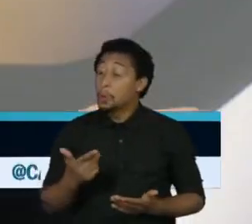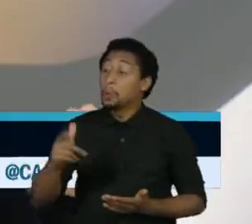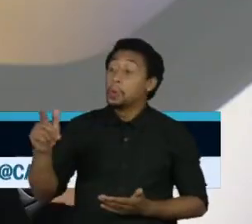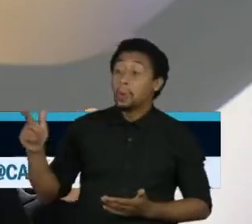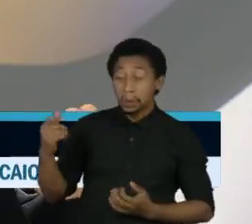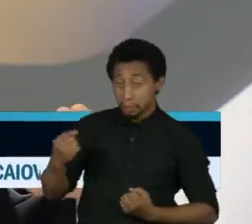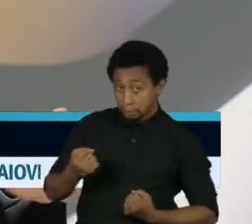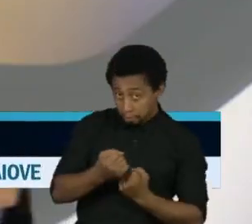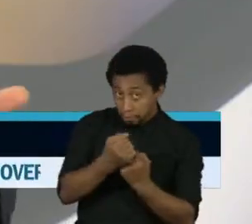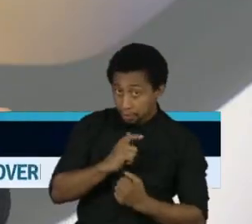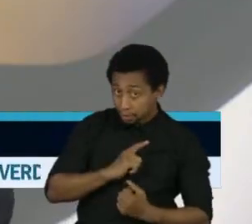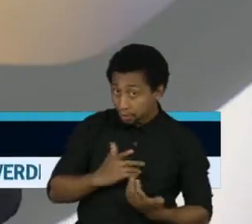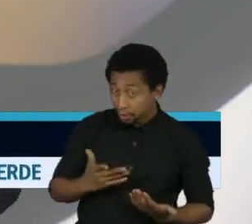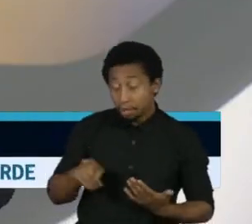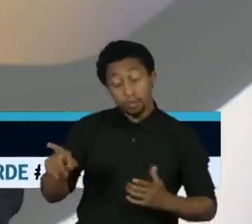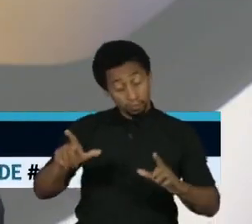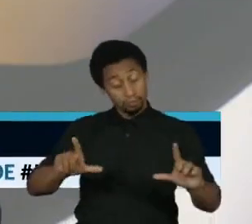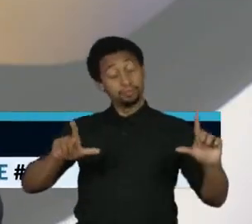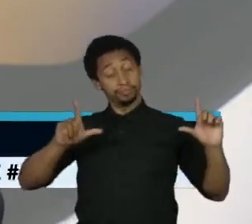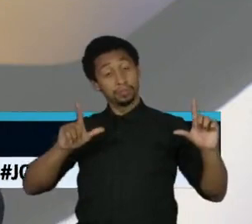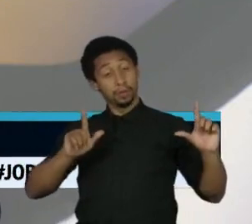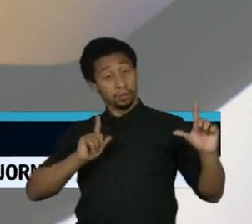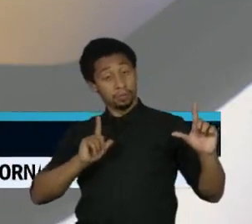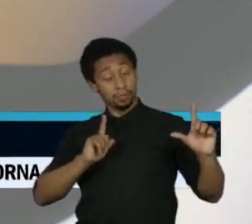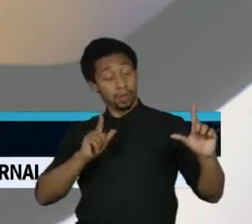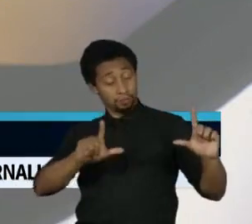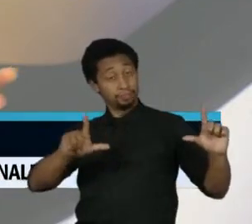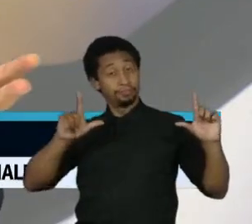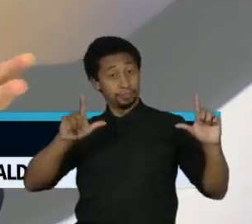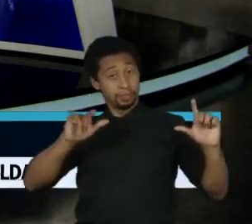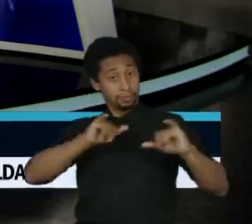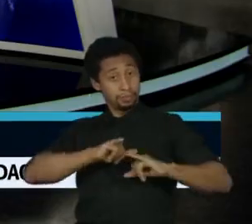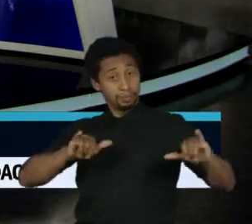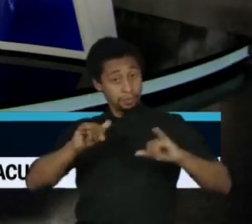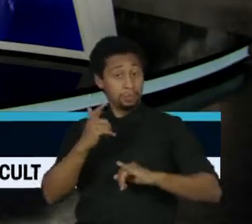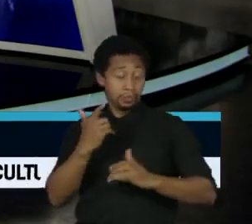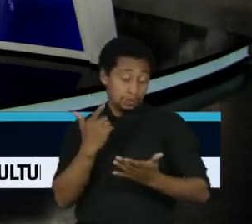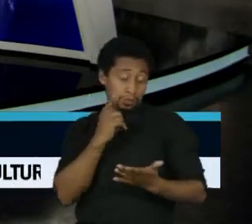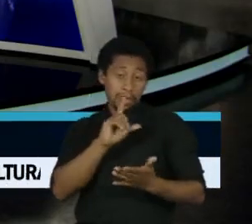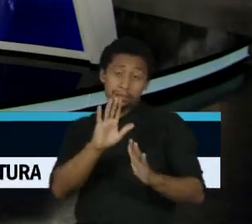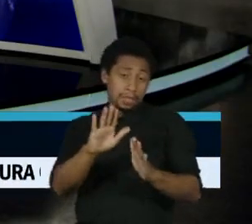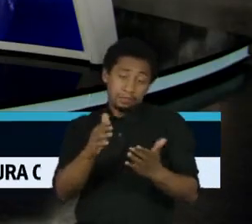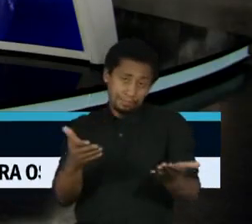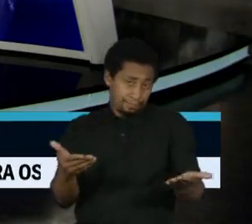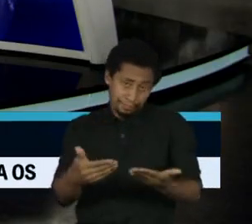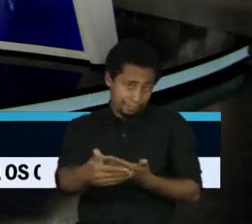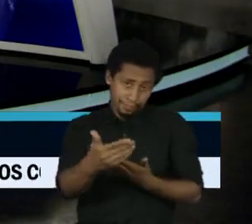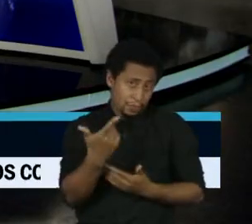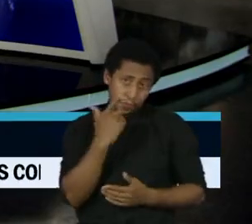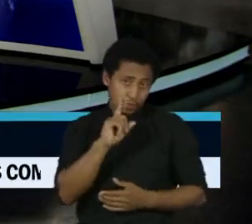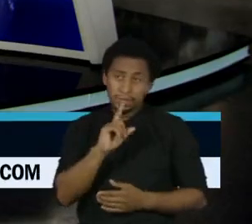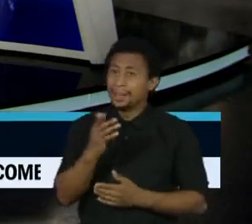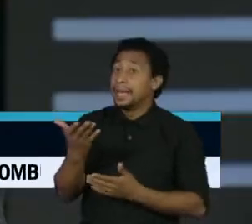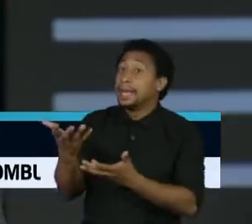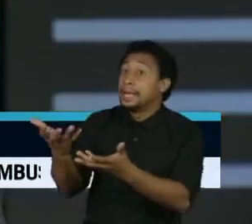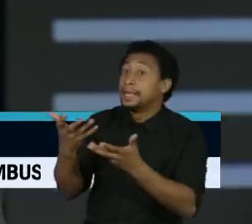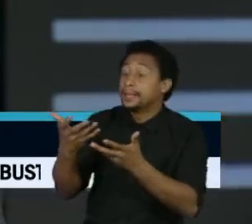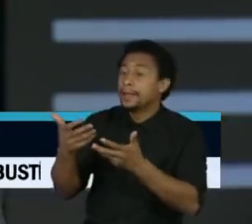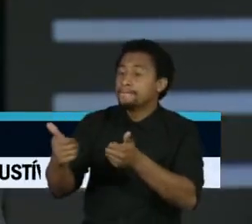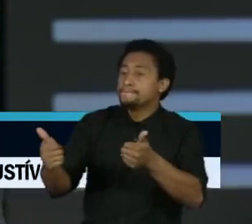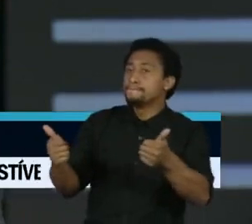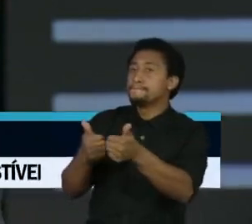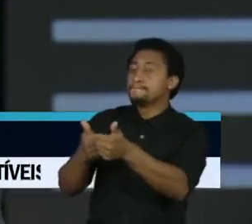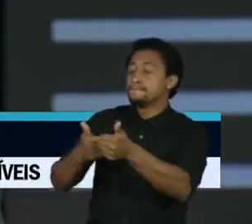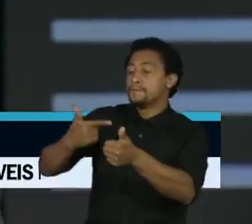então ele quer te ver mas não vai não vai Decolar ele nem quer ser pegado o que ele quer serviço é então ela fica olhando para ser amigo de alguém